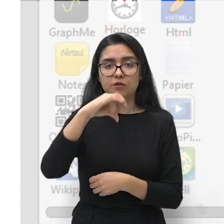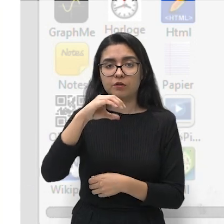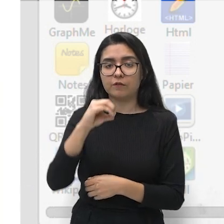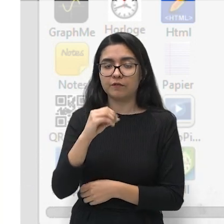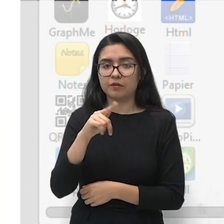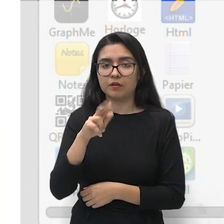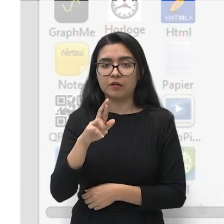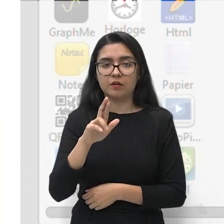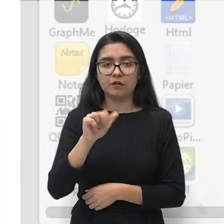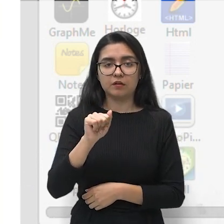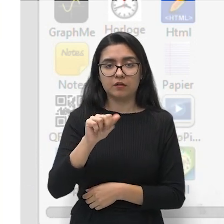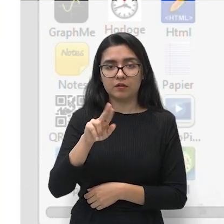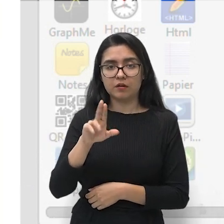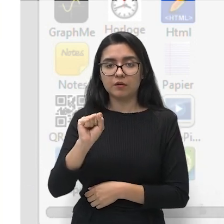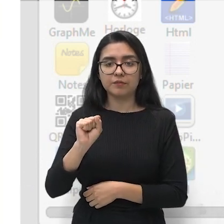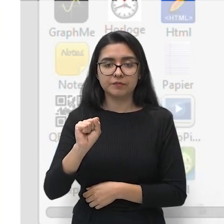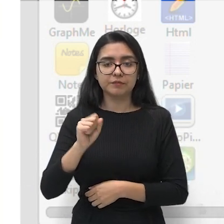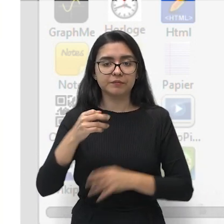né?